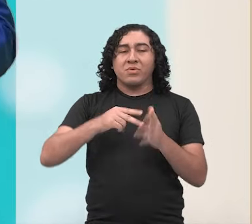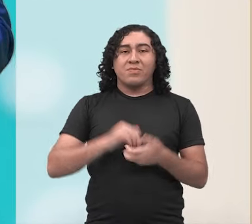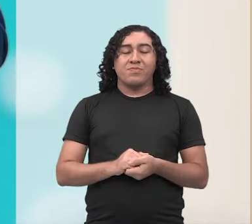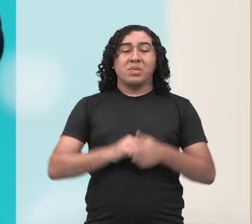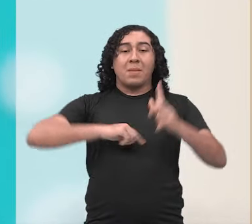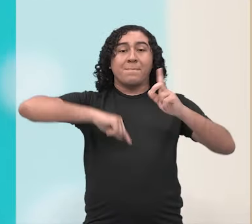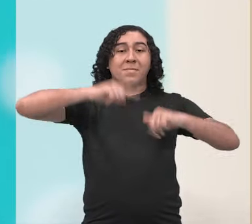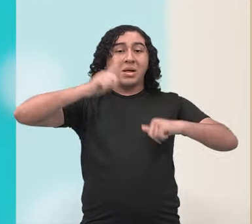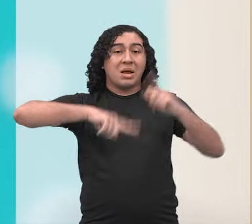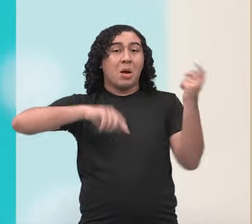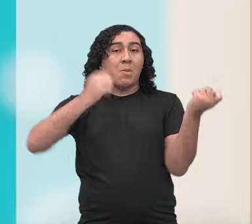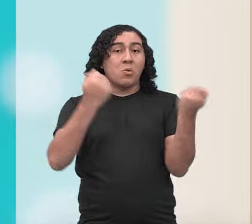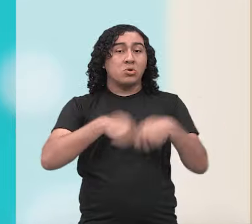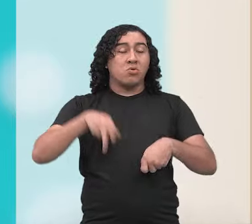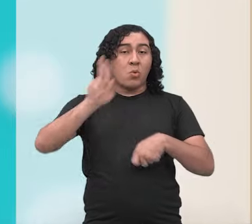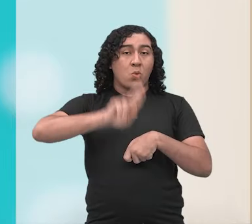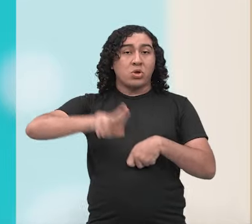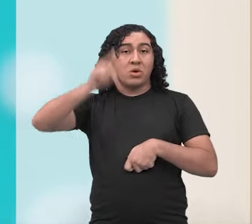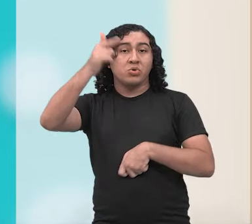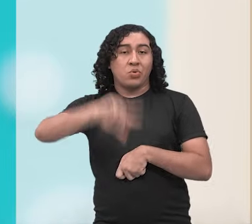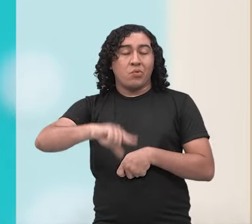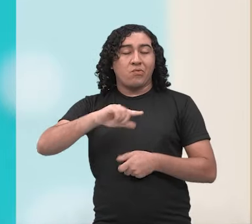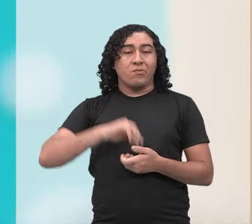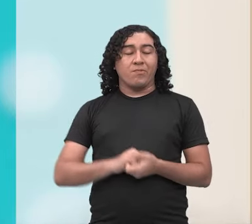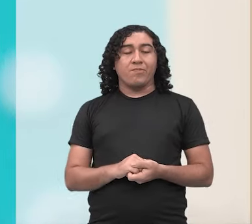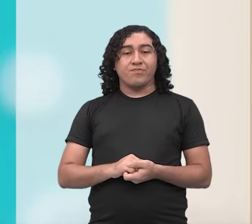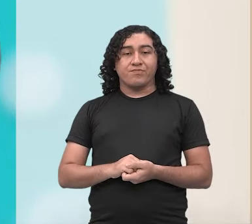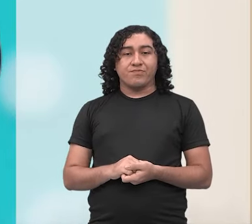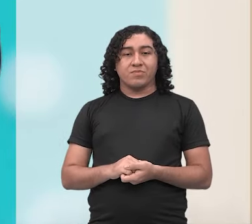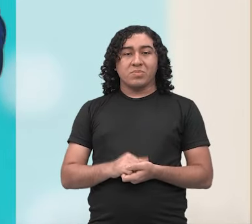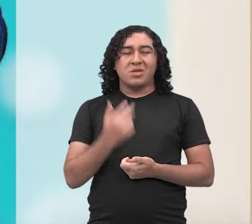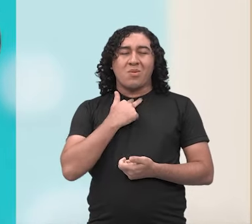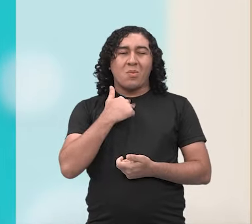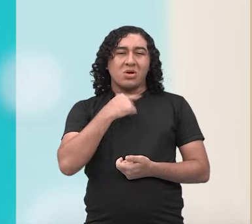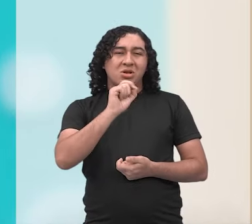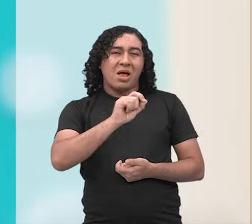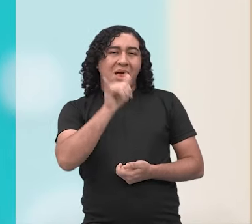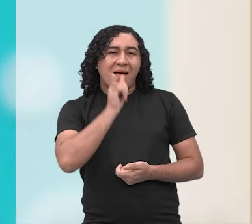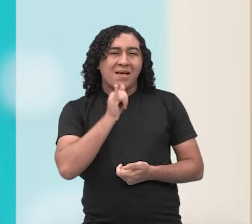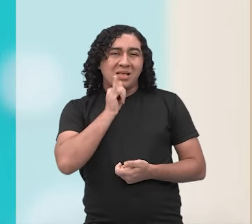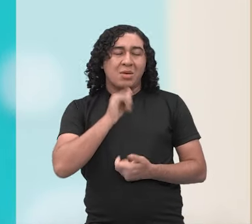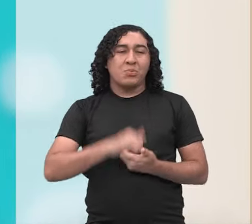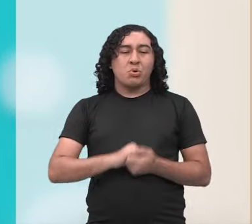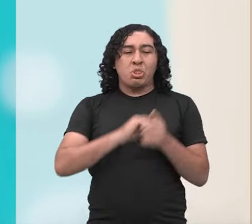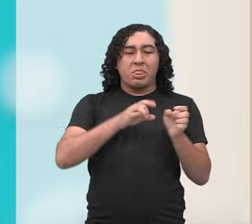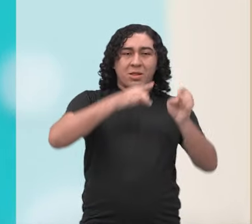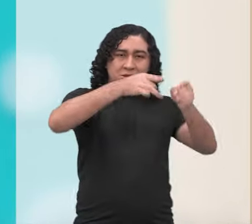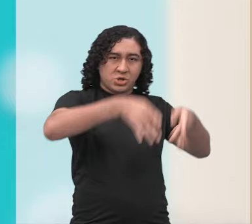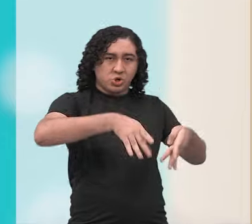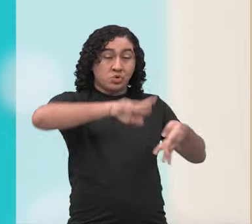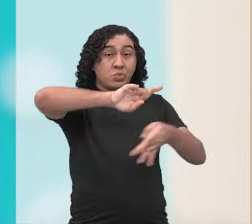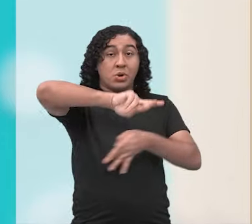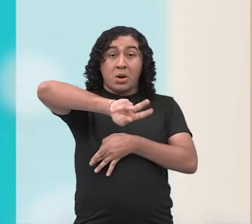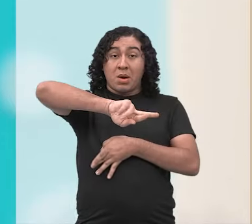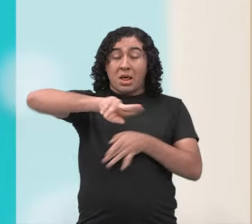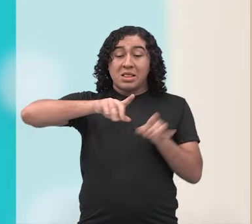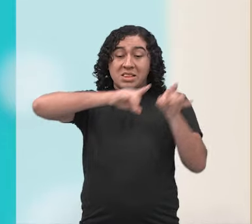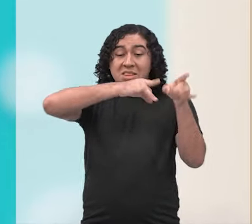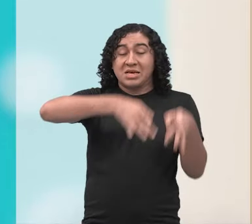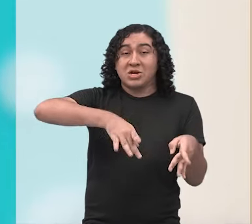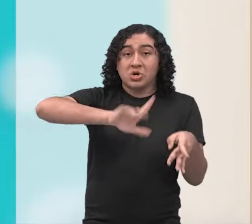materiais reciclados. Nós não podemos colocar materiais reciclados, não é lixo. Lixo vai